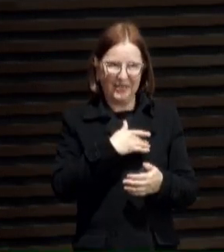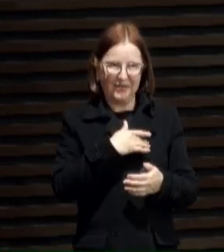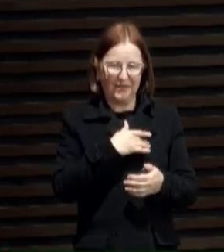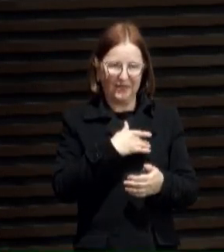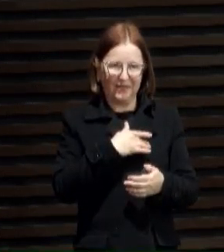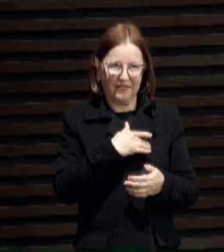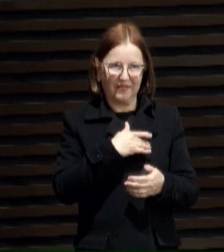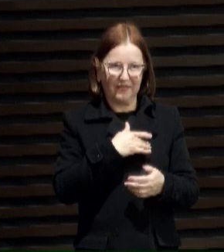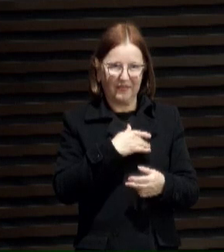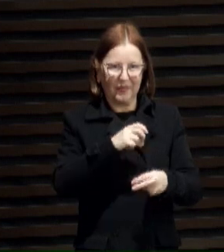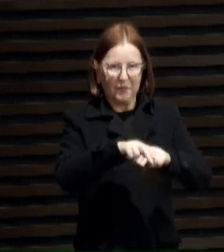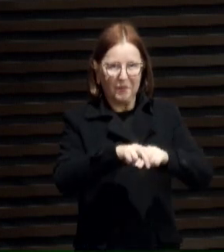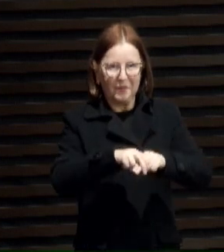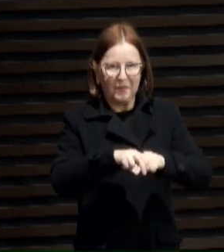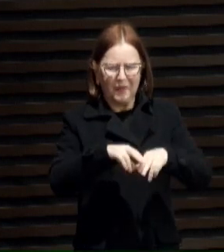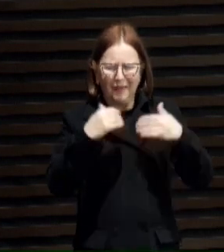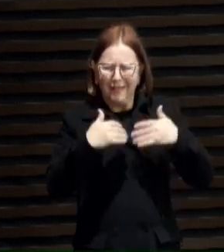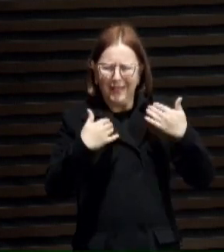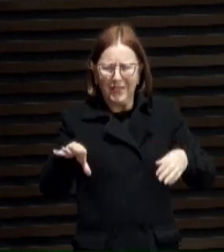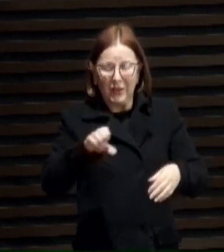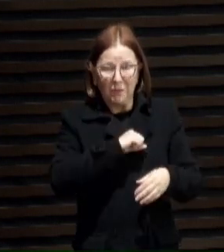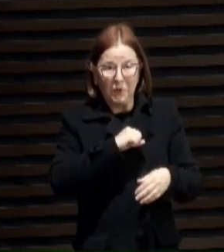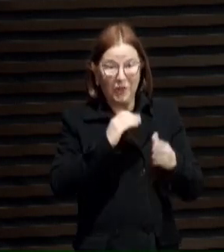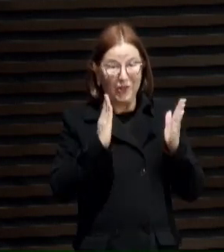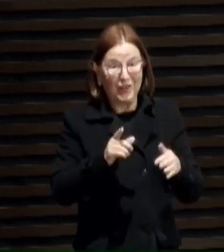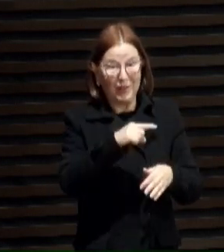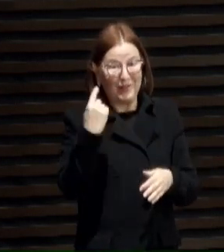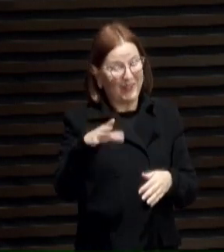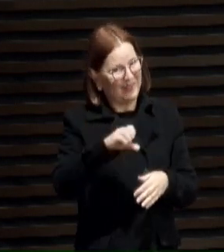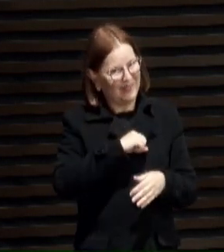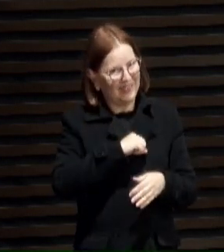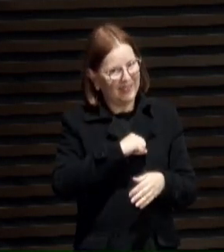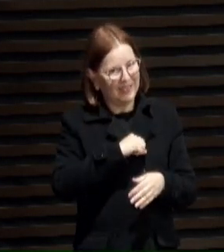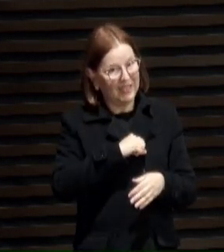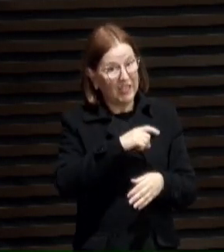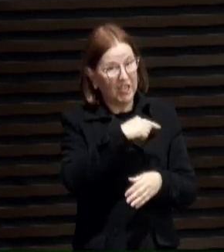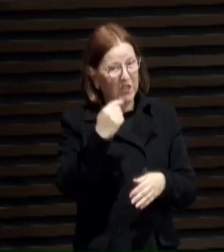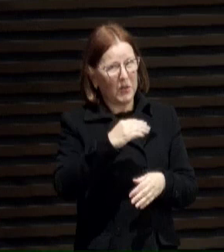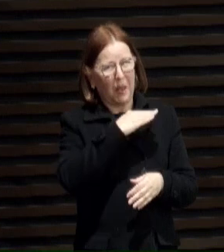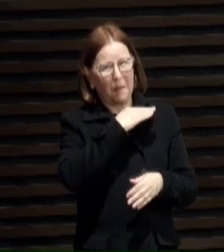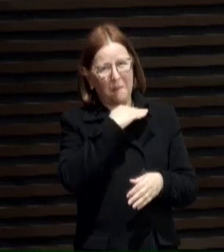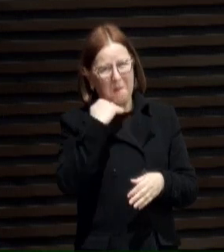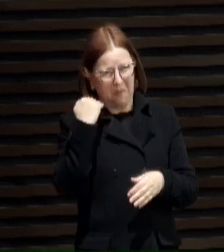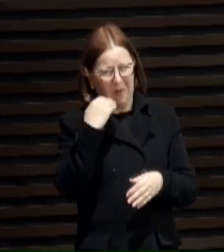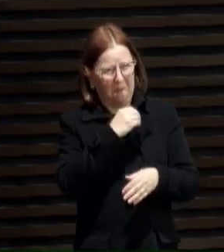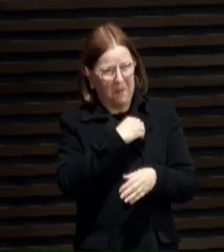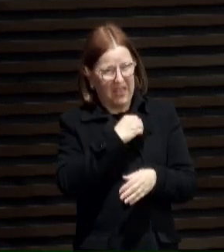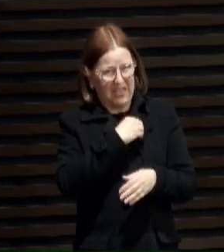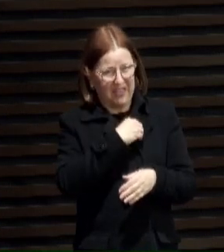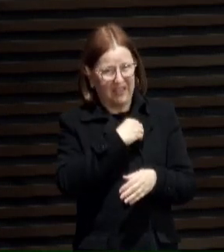por causa do grande amor com que nos amou, e estando nós mortos em delitos, em